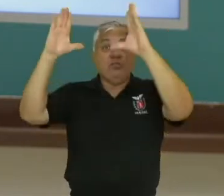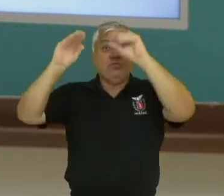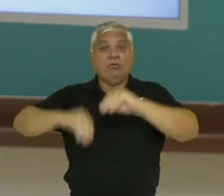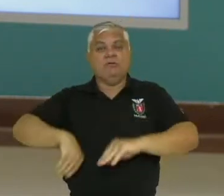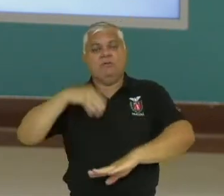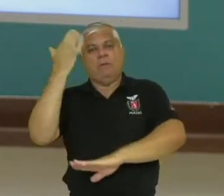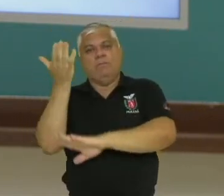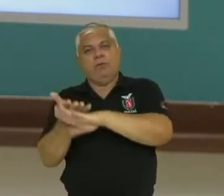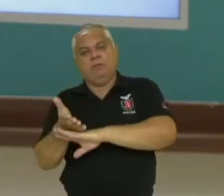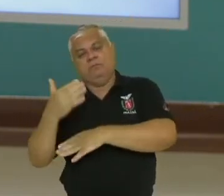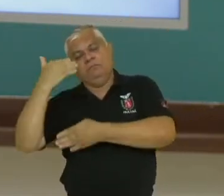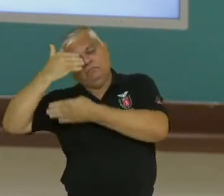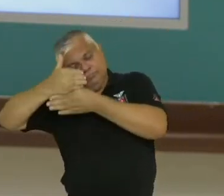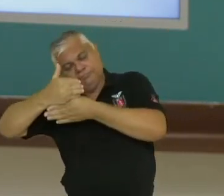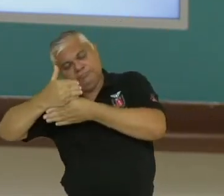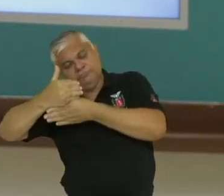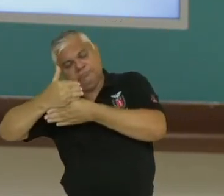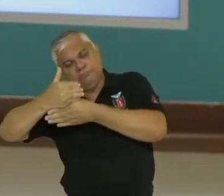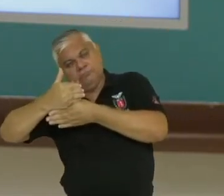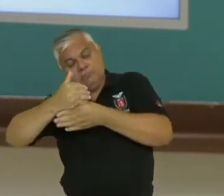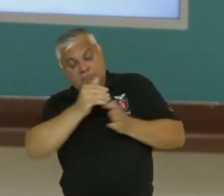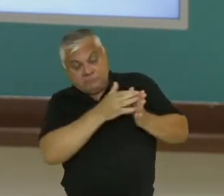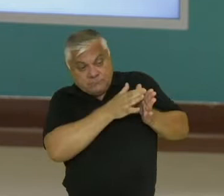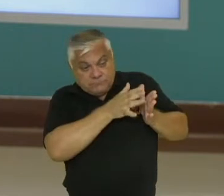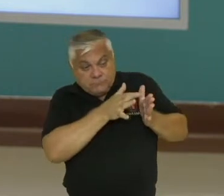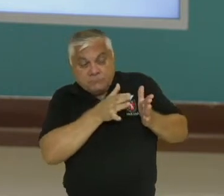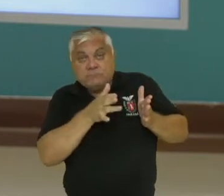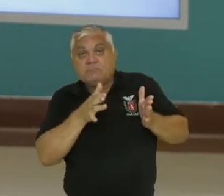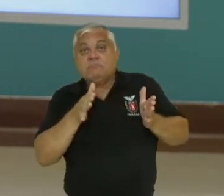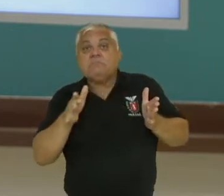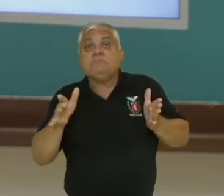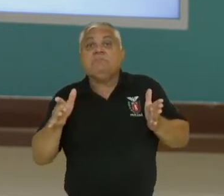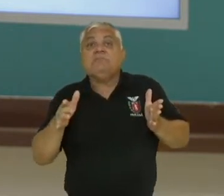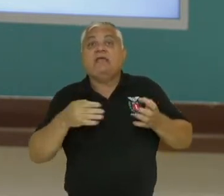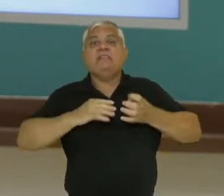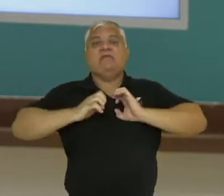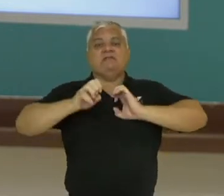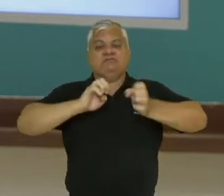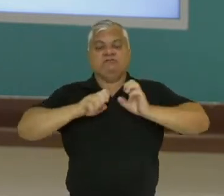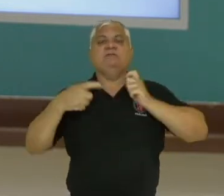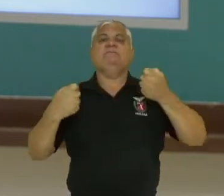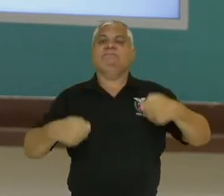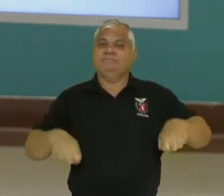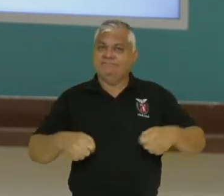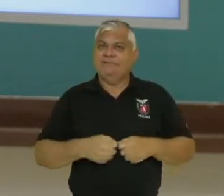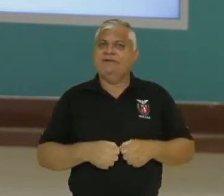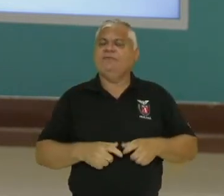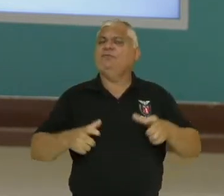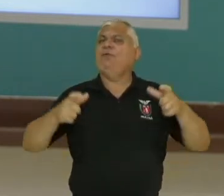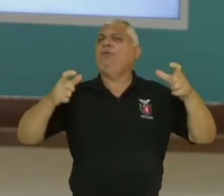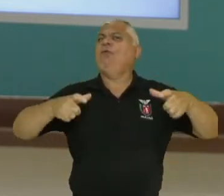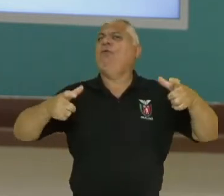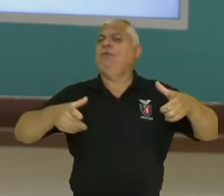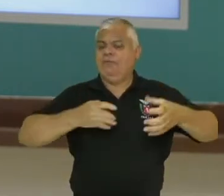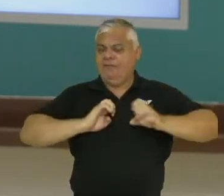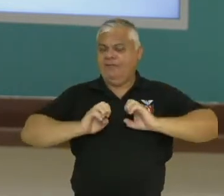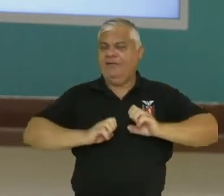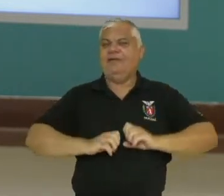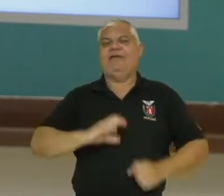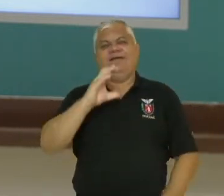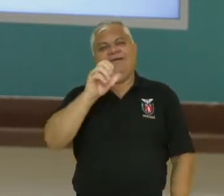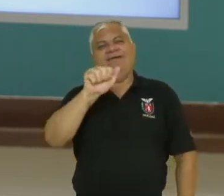dorme, todas essas atividades você precisa de energia para fazer. E da onde vem essa energia?